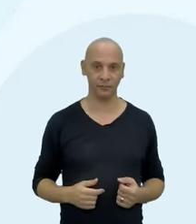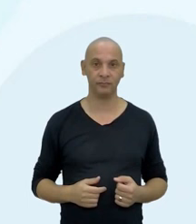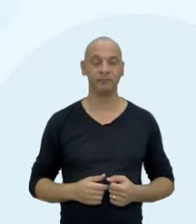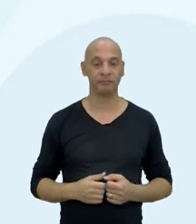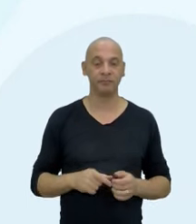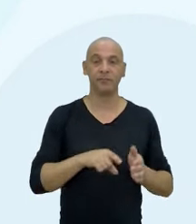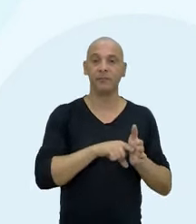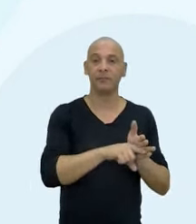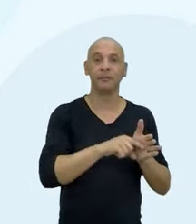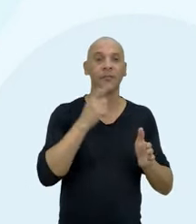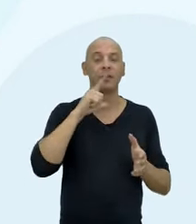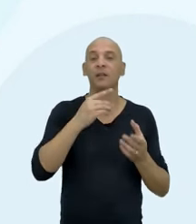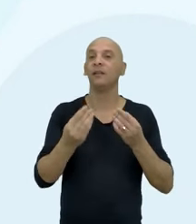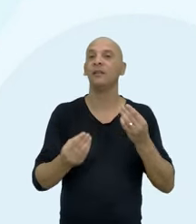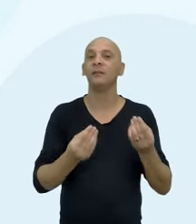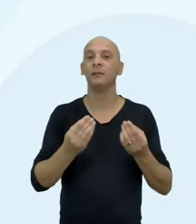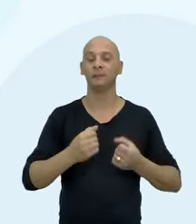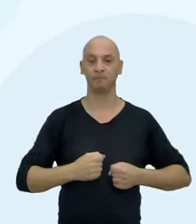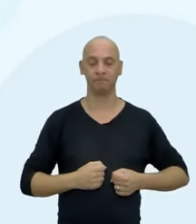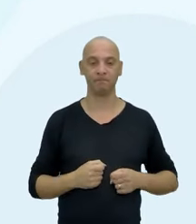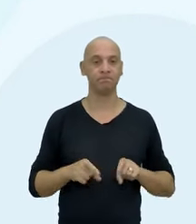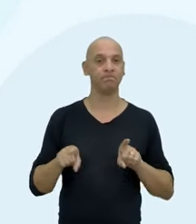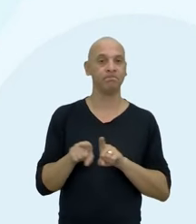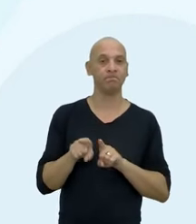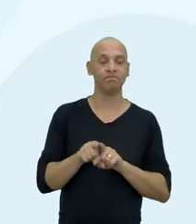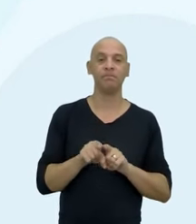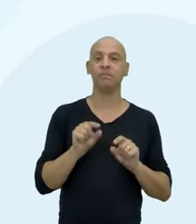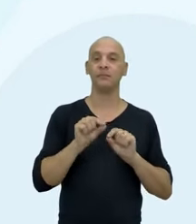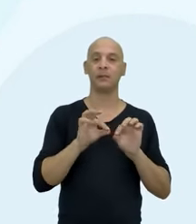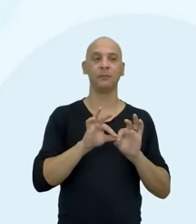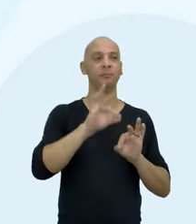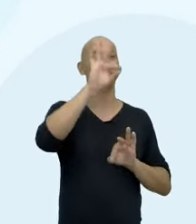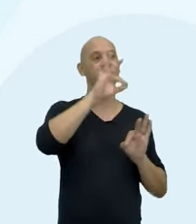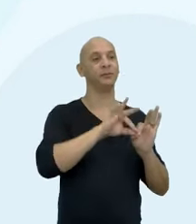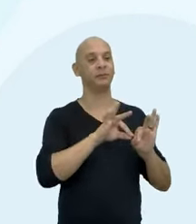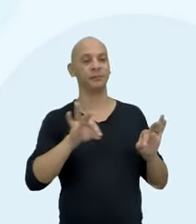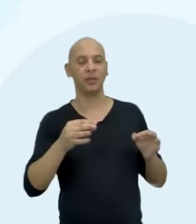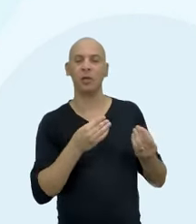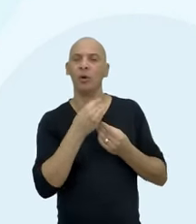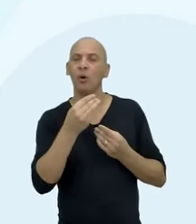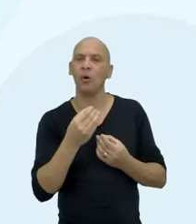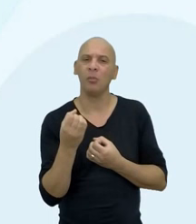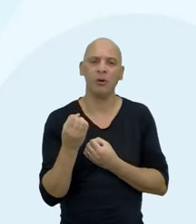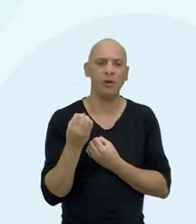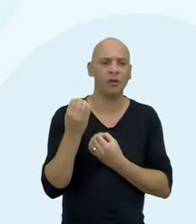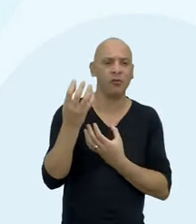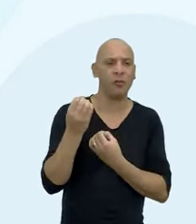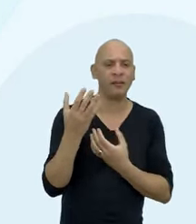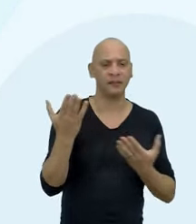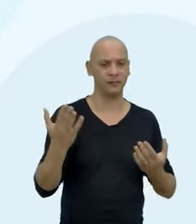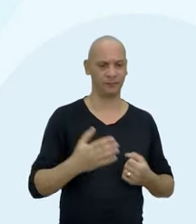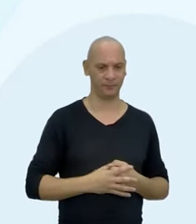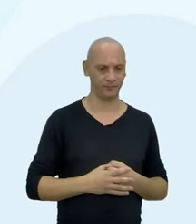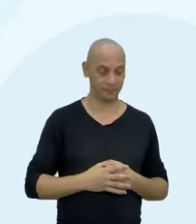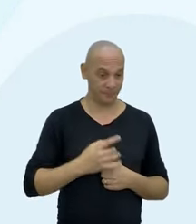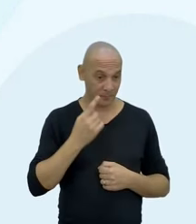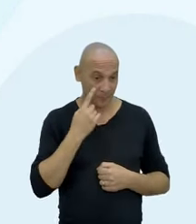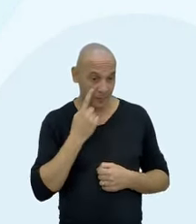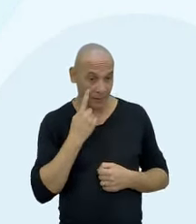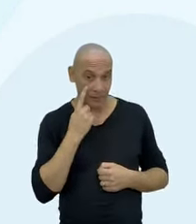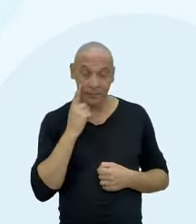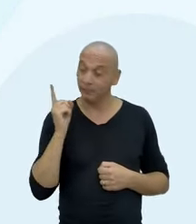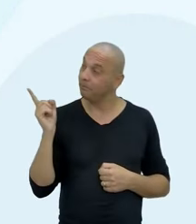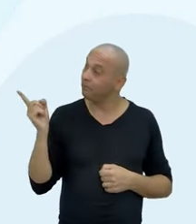pesquisa até construção de gráficos falar das medidas de dispersão na como que os dados aqui vamos vamos